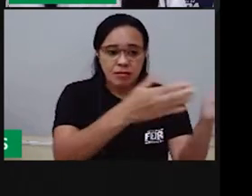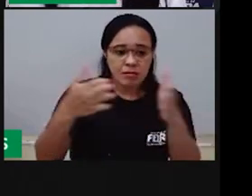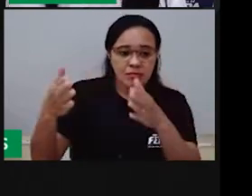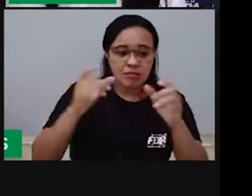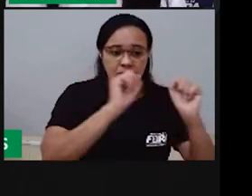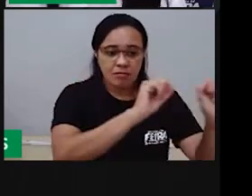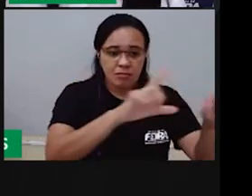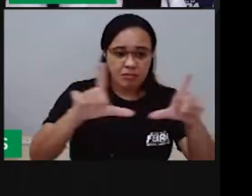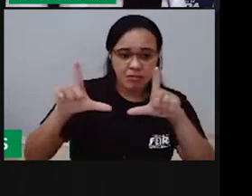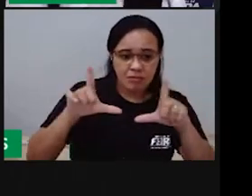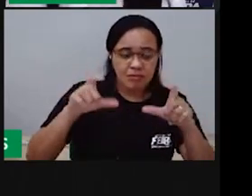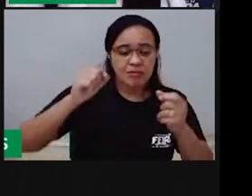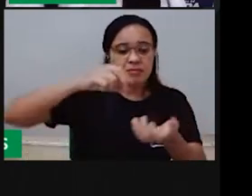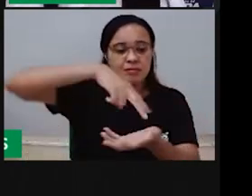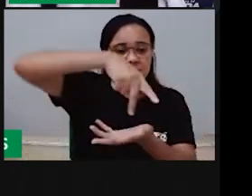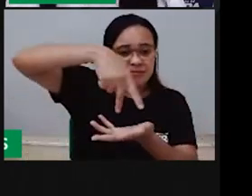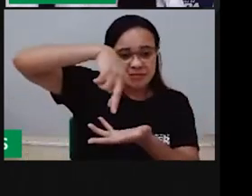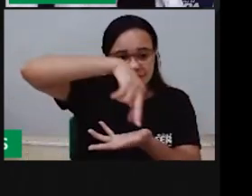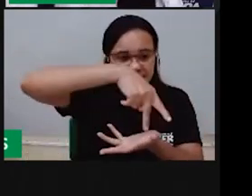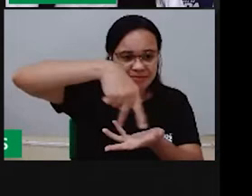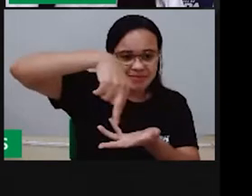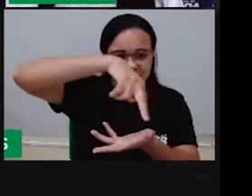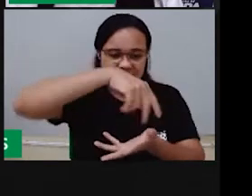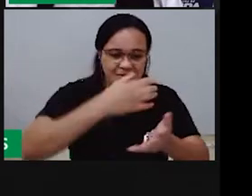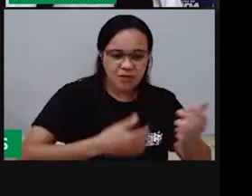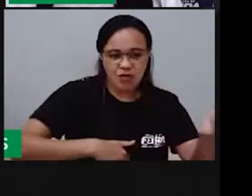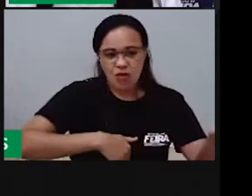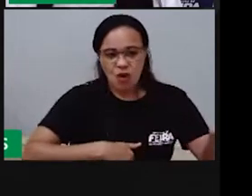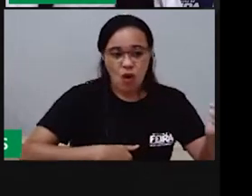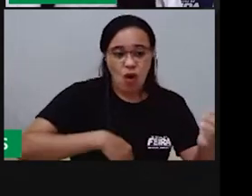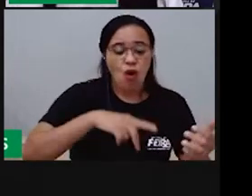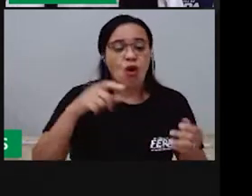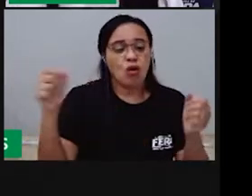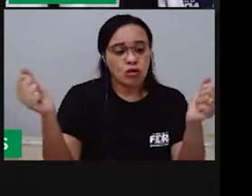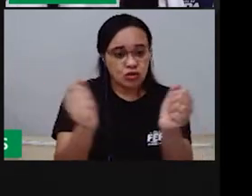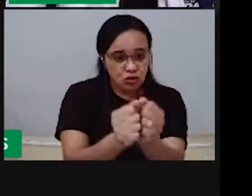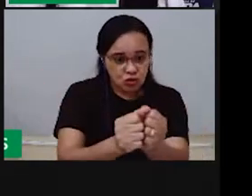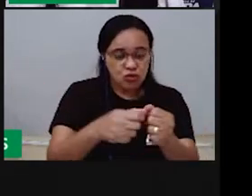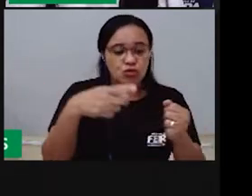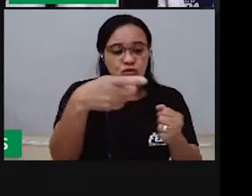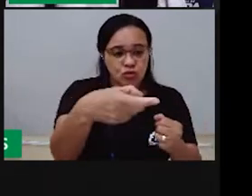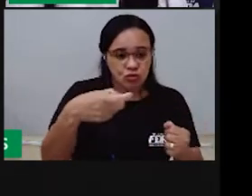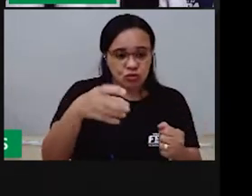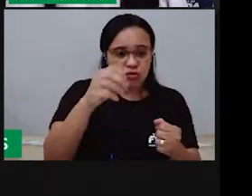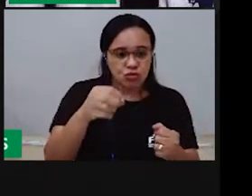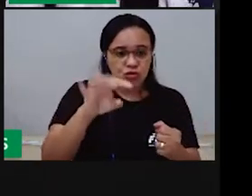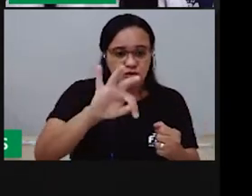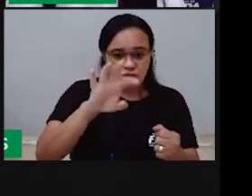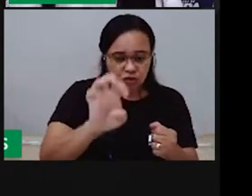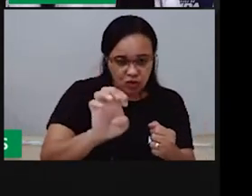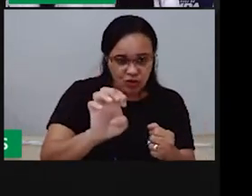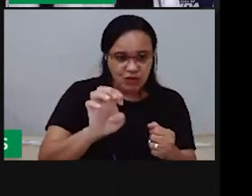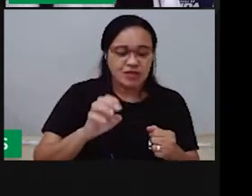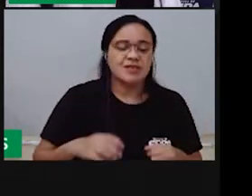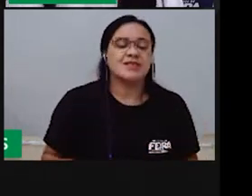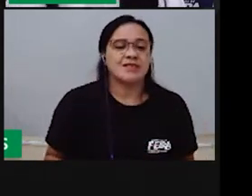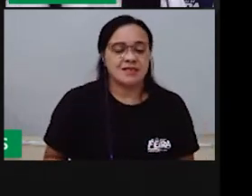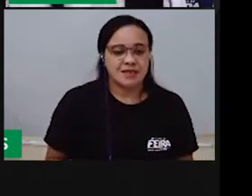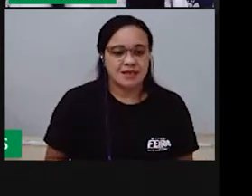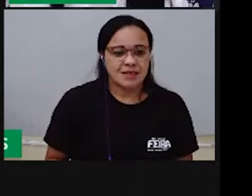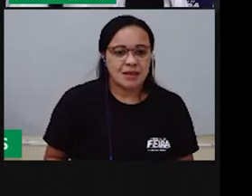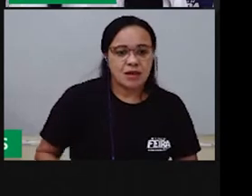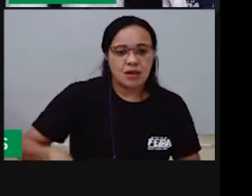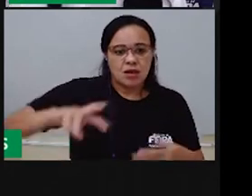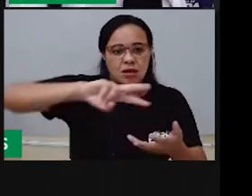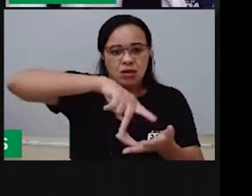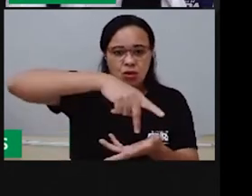apresentação de dança de forró xote. O nome do vídeo é Bailamundo